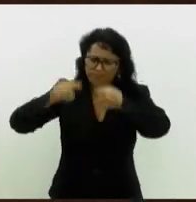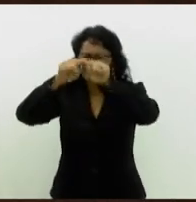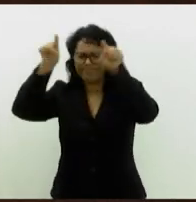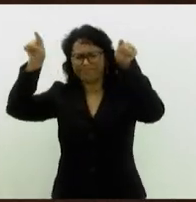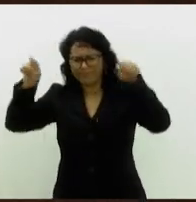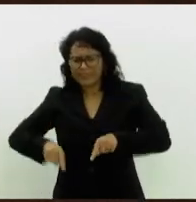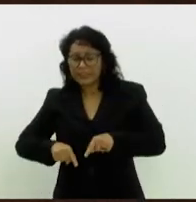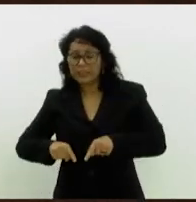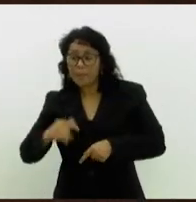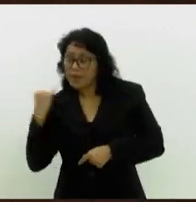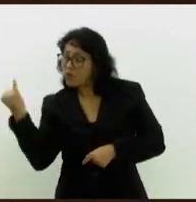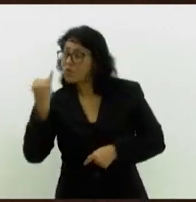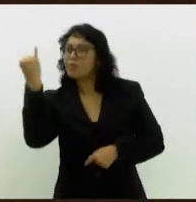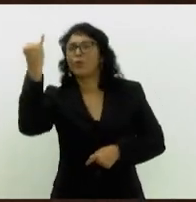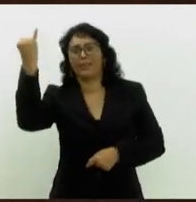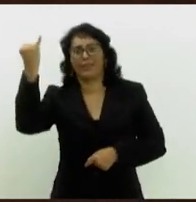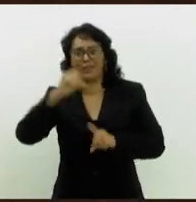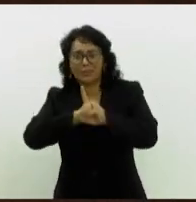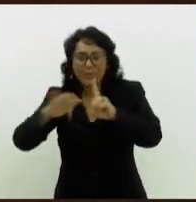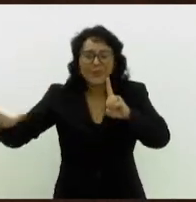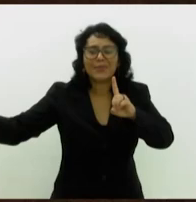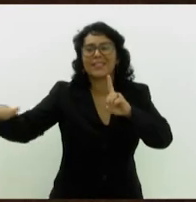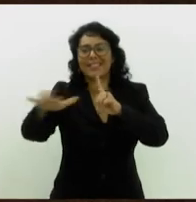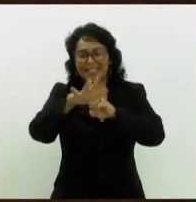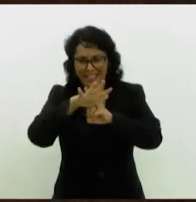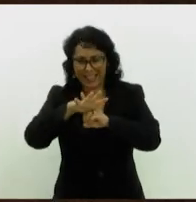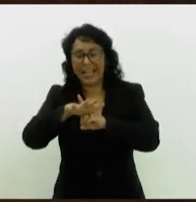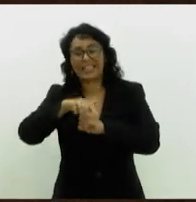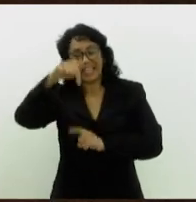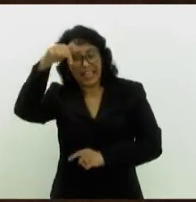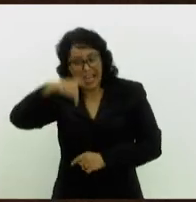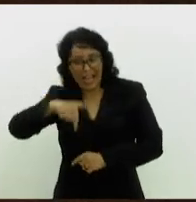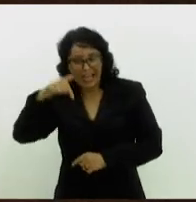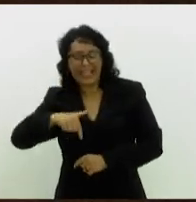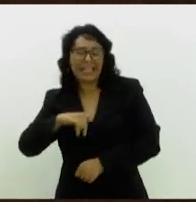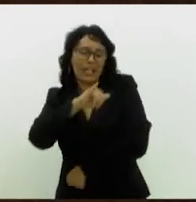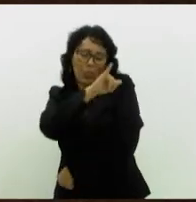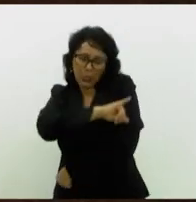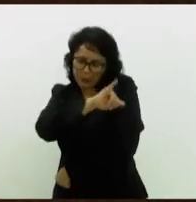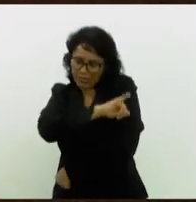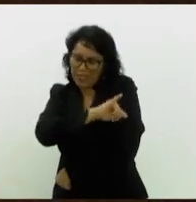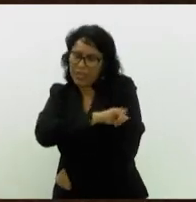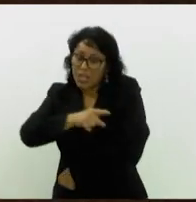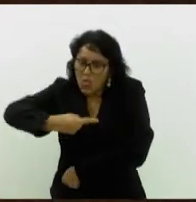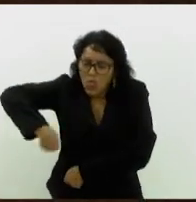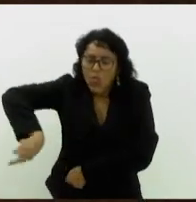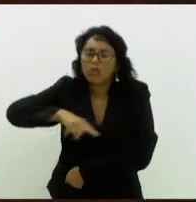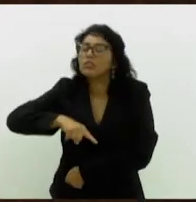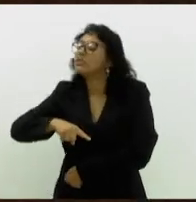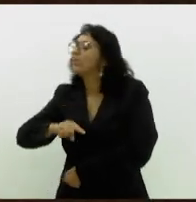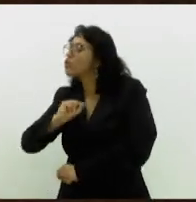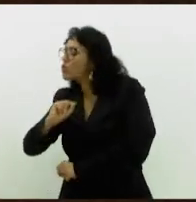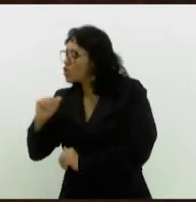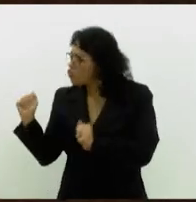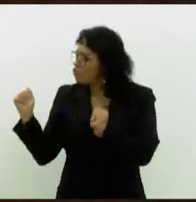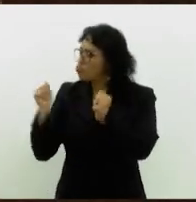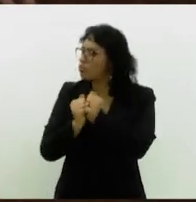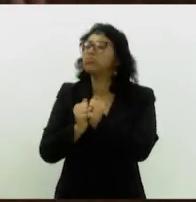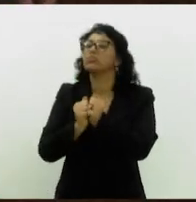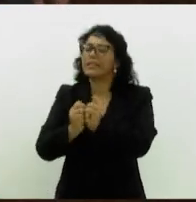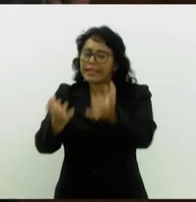tão importante paraa sociedade fluminence carioca e dizer que estamos juntos pela recomposição